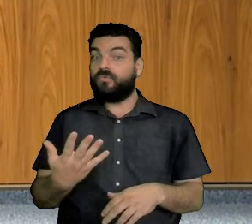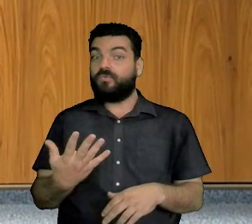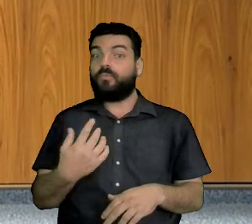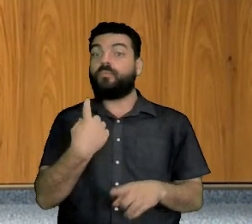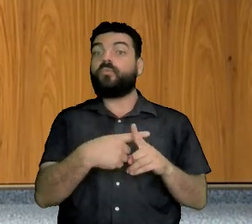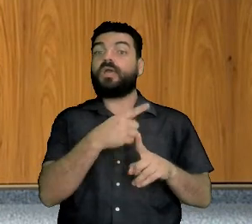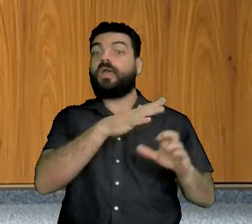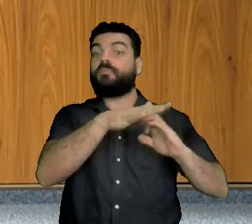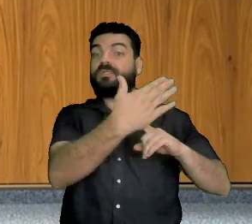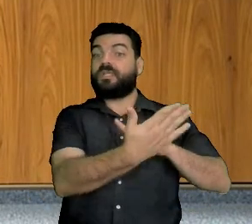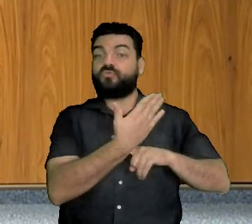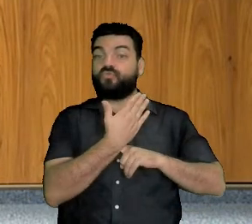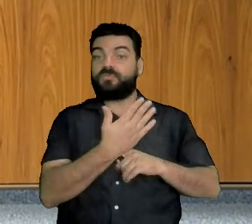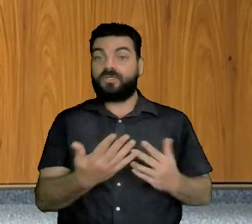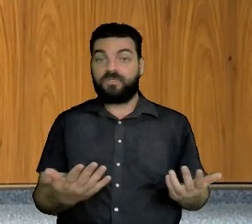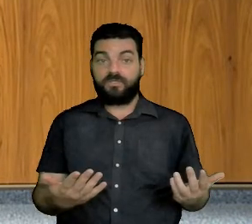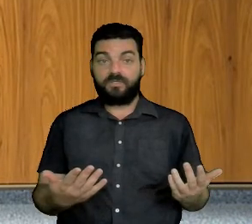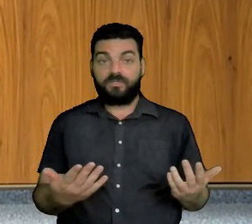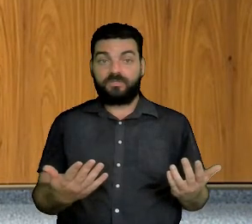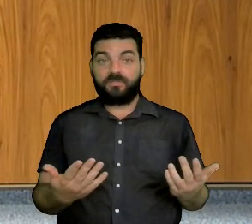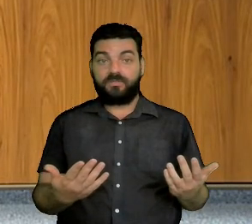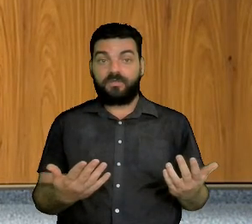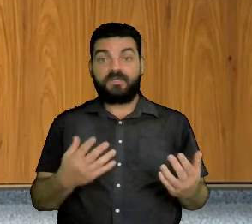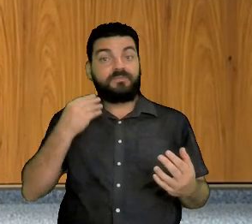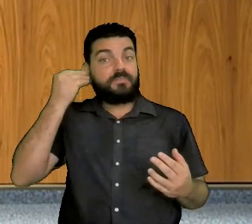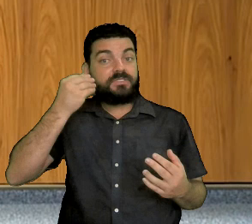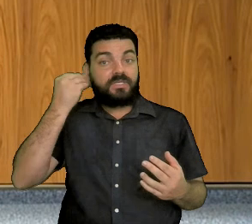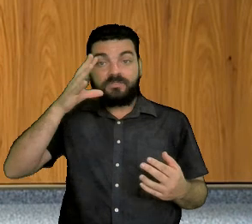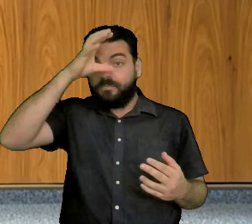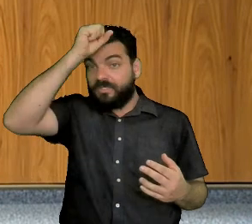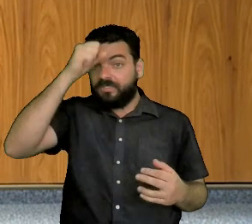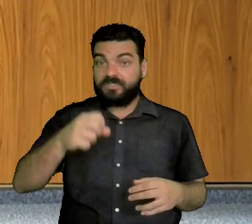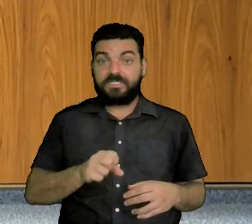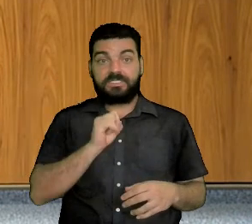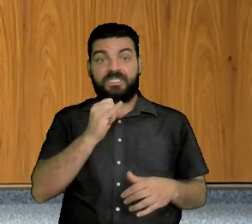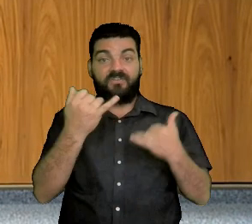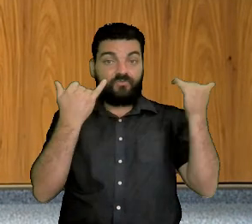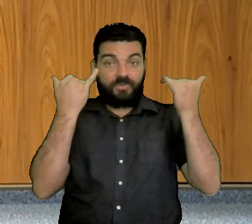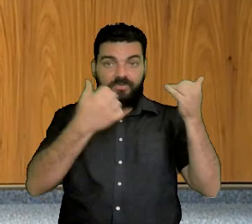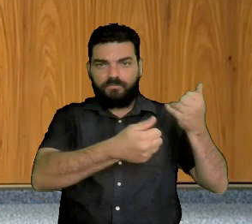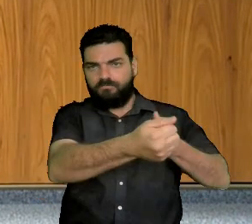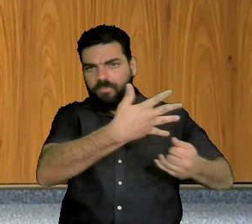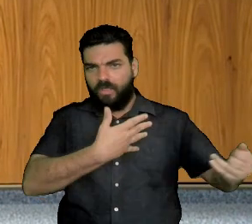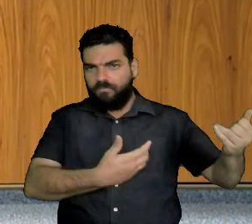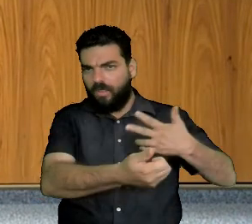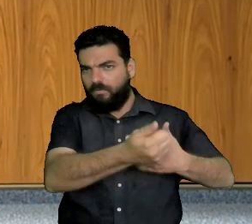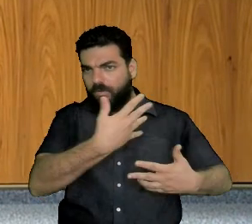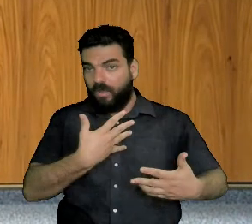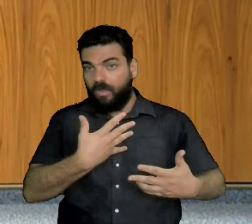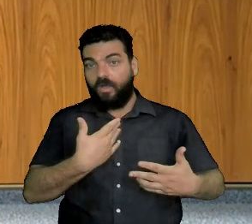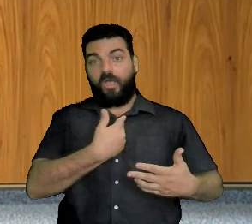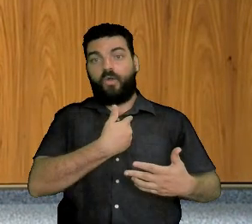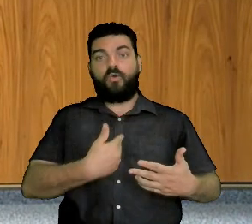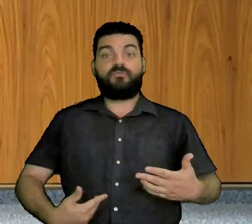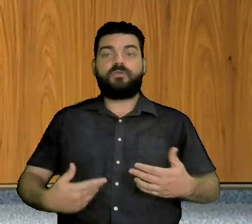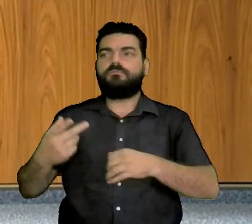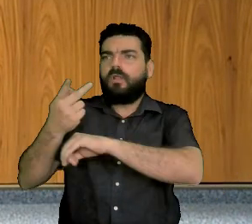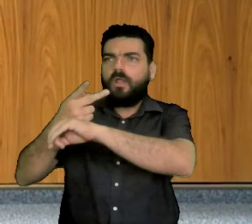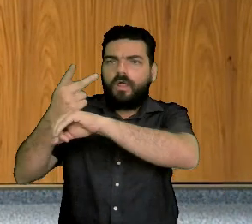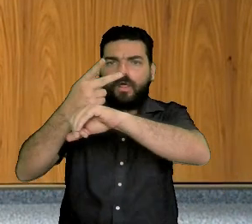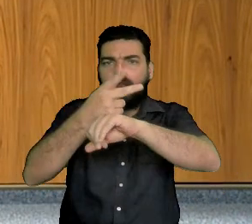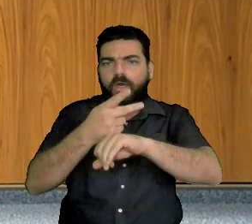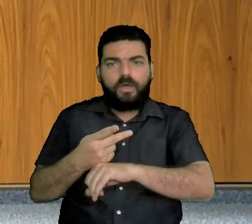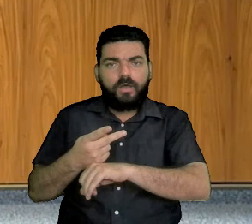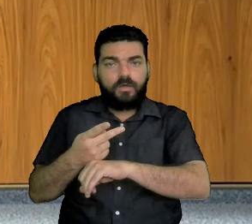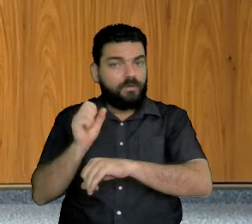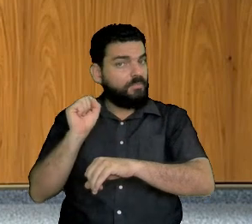prática, porque, a partir do recebimento dessas informações, é possível